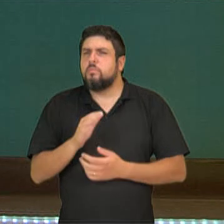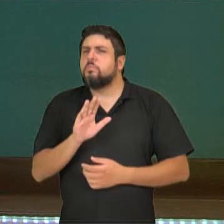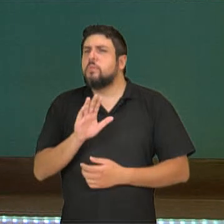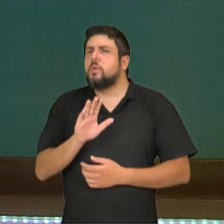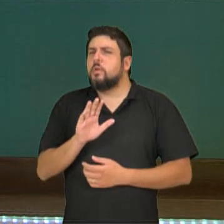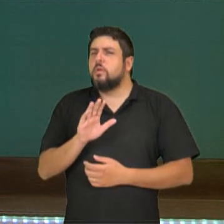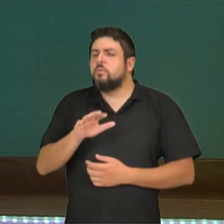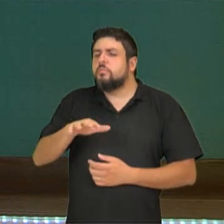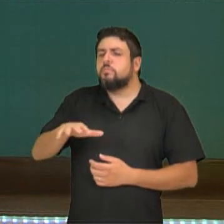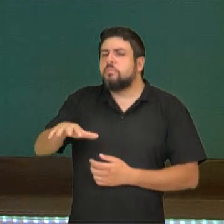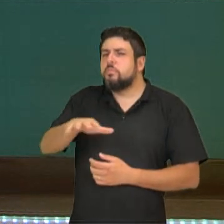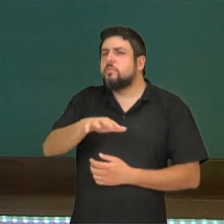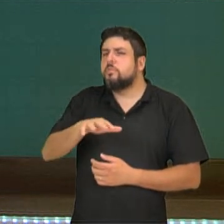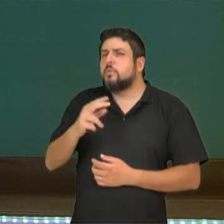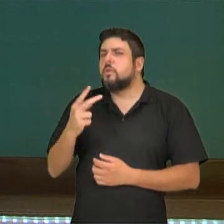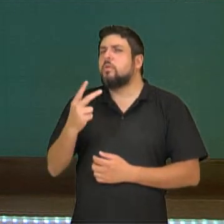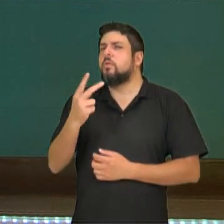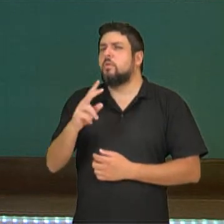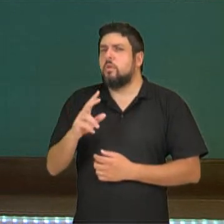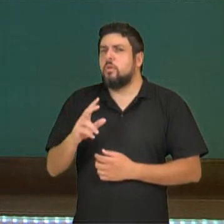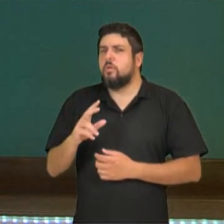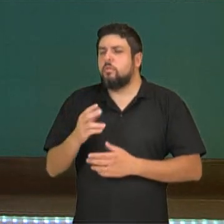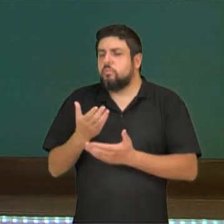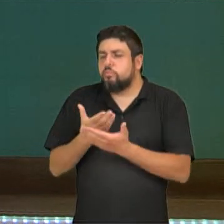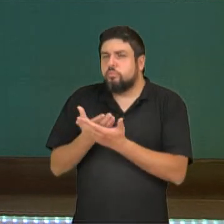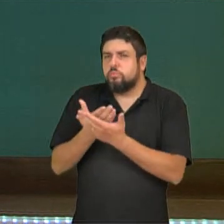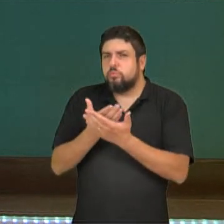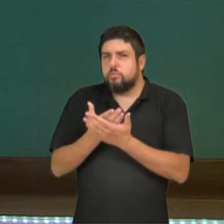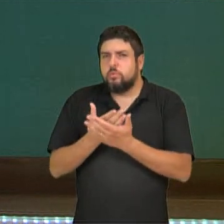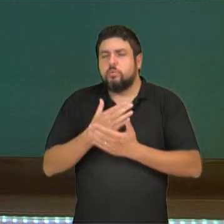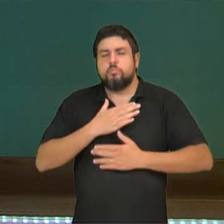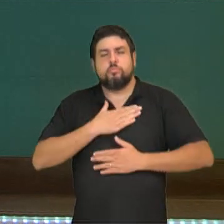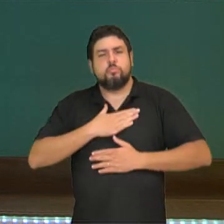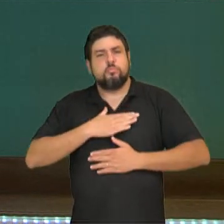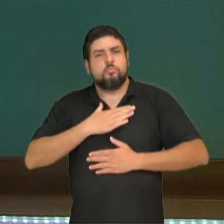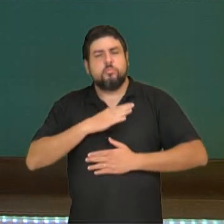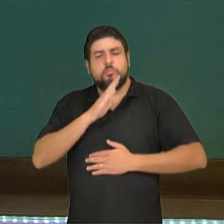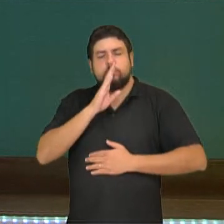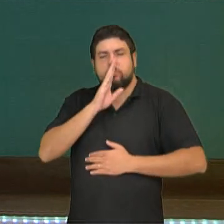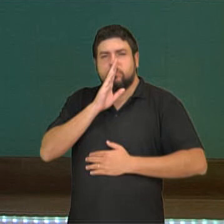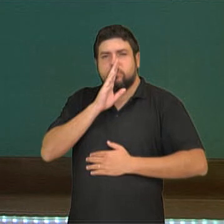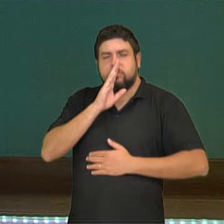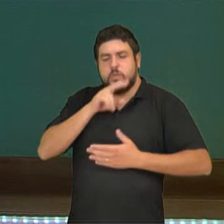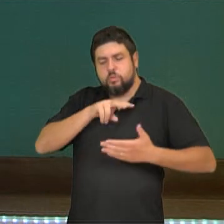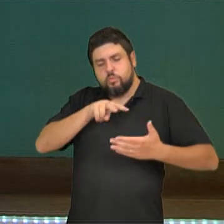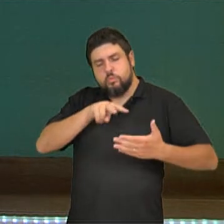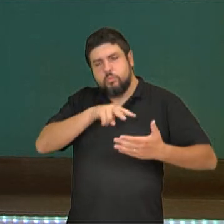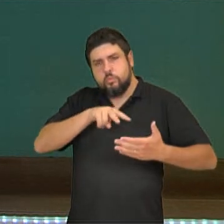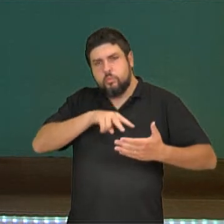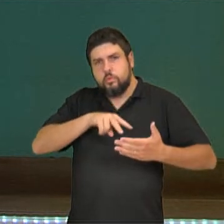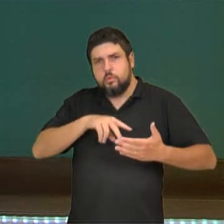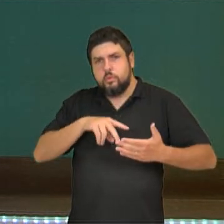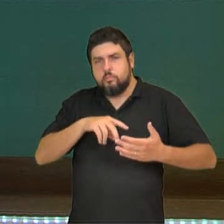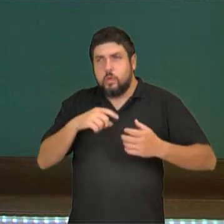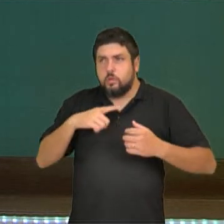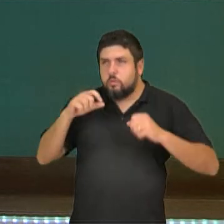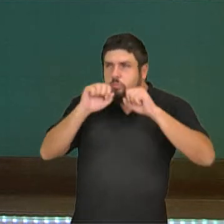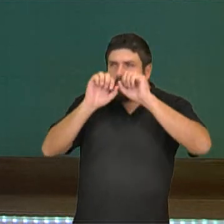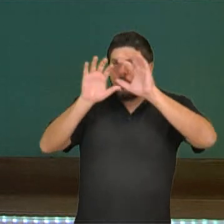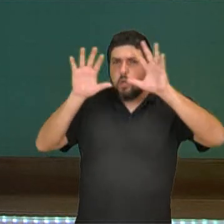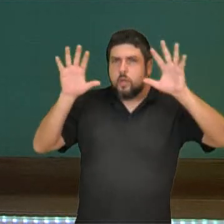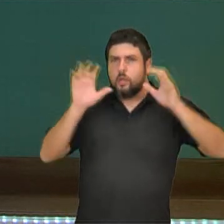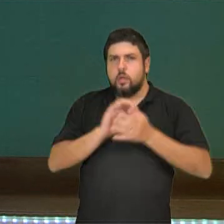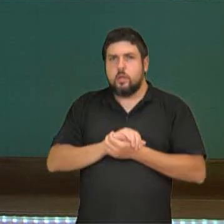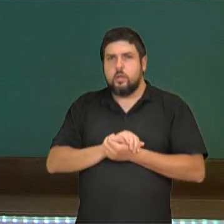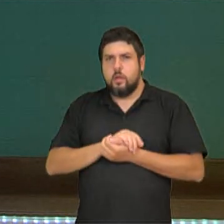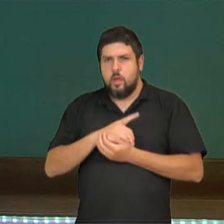está estudando? Ele é quietinho? Tem luminosidade? Você tem um local próprio, uma mesa, uma